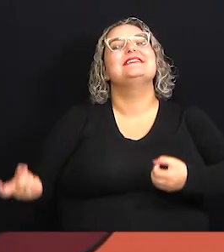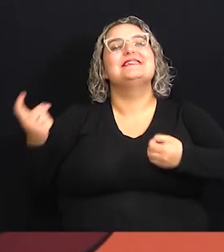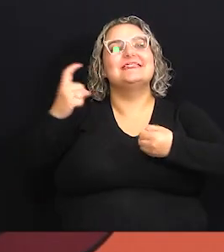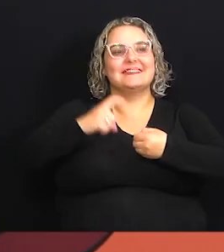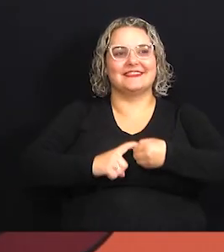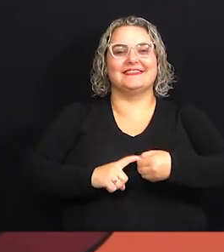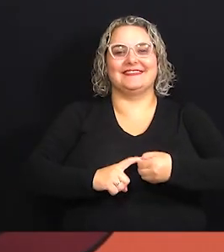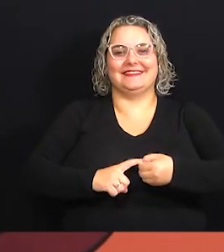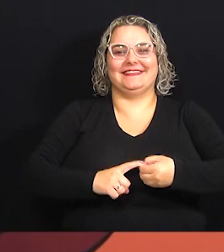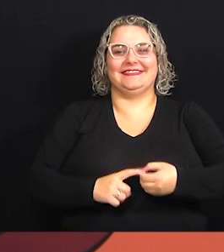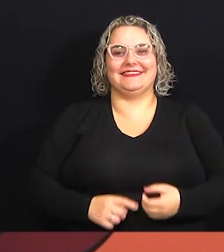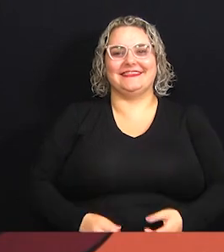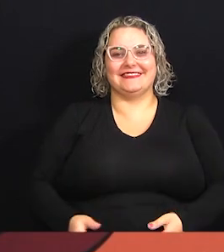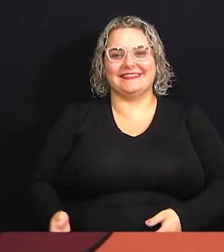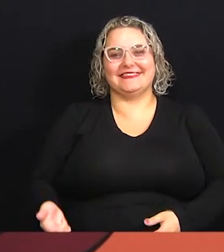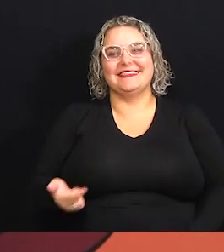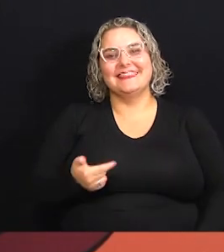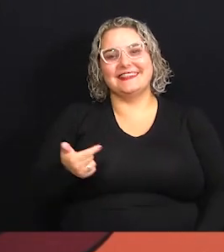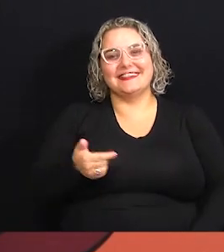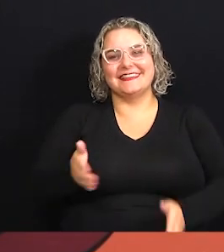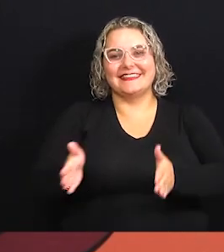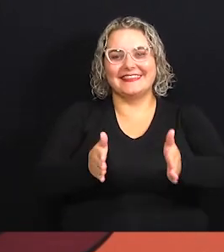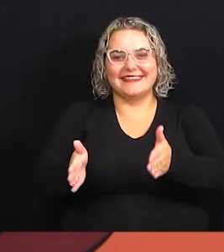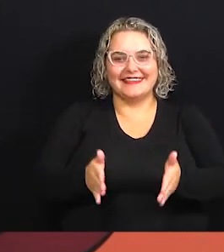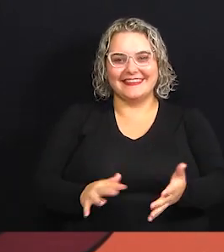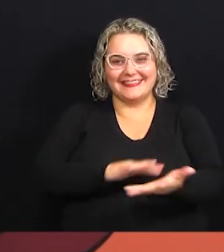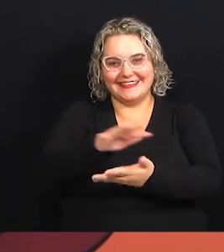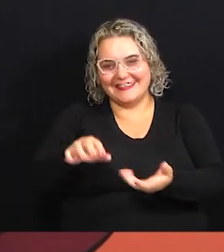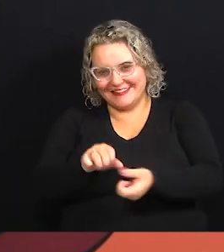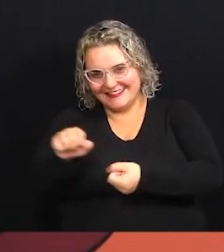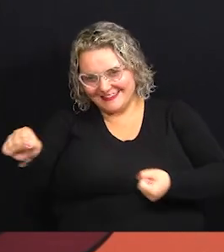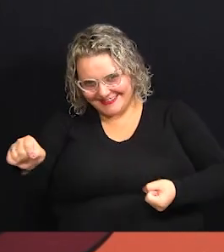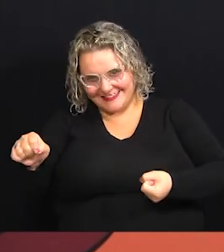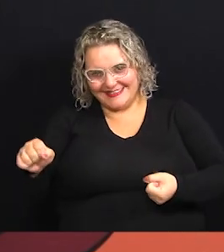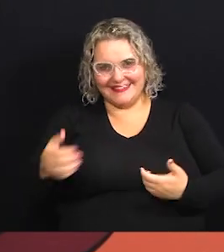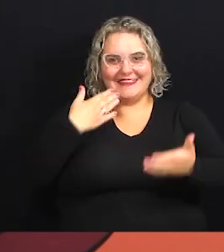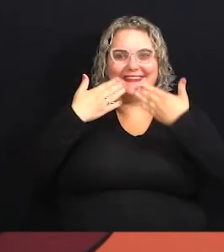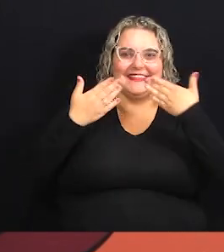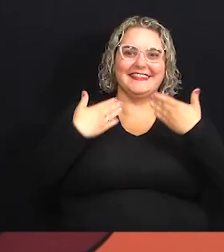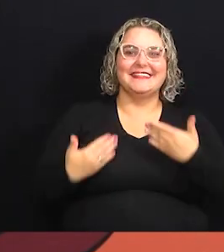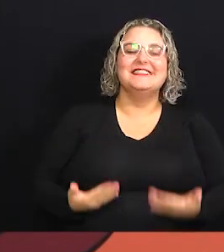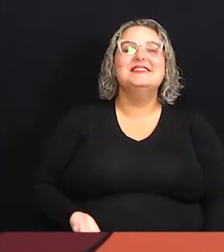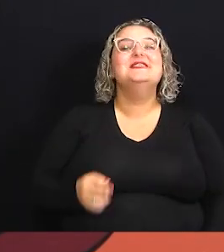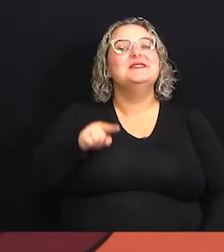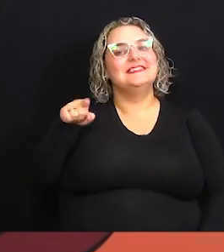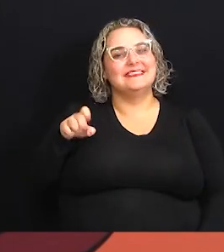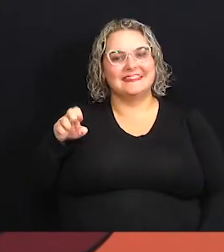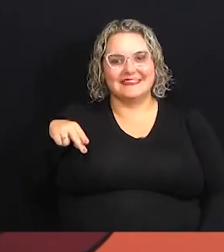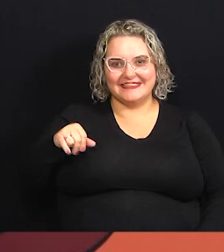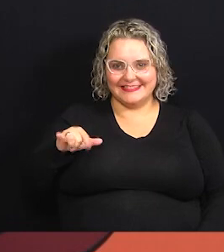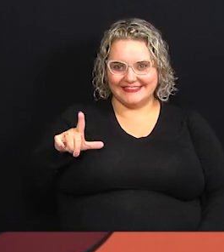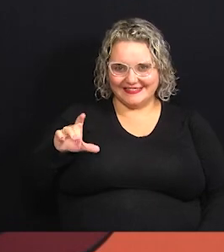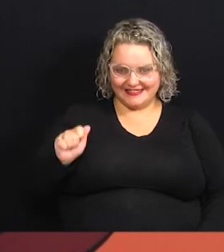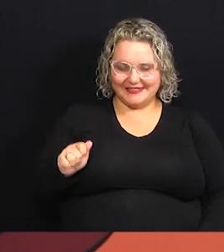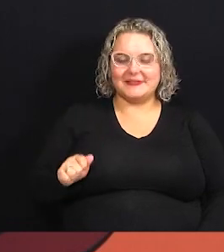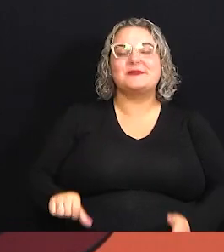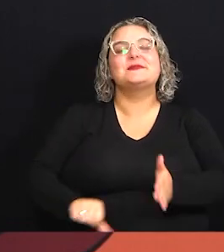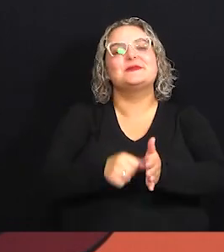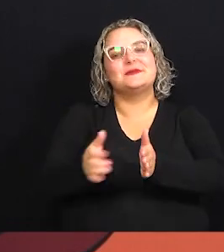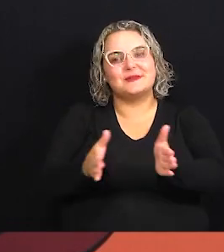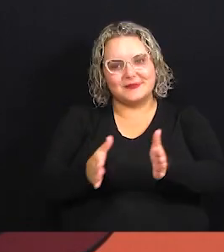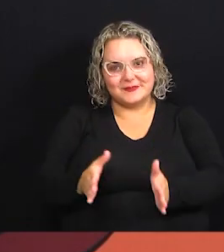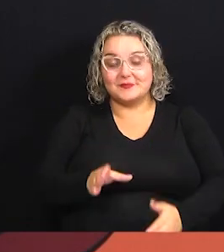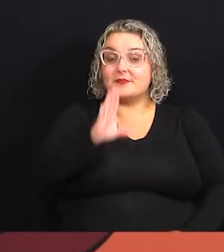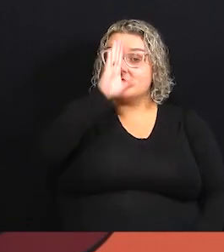Estamos de volta, segundo bloco do Universo Épico. E ó, nosso bate-papo, a gente estava conversando com a Zenilda no primeiro